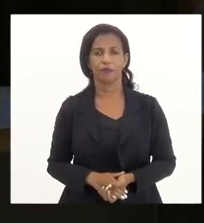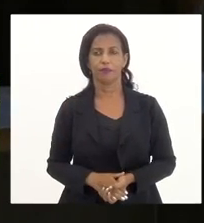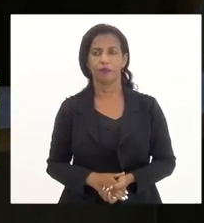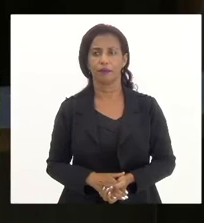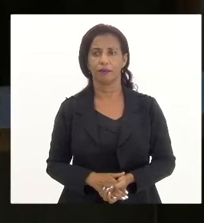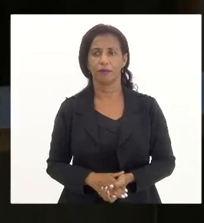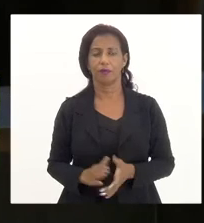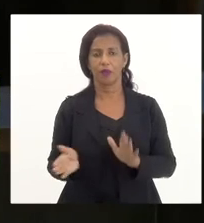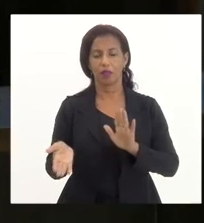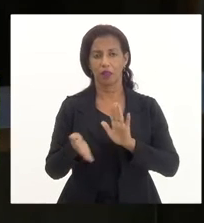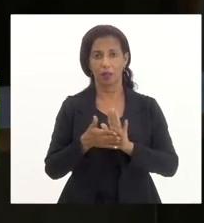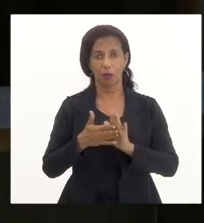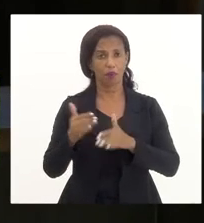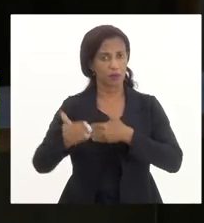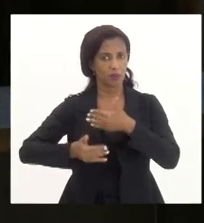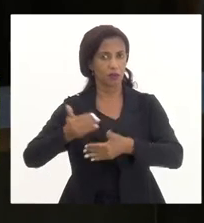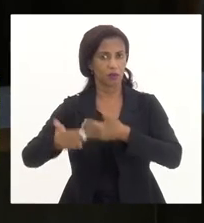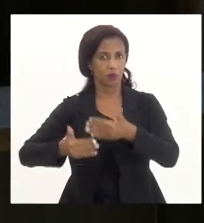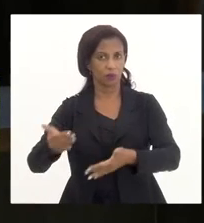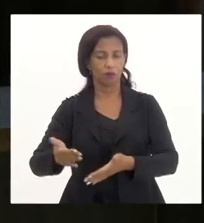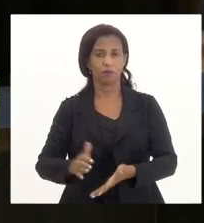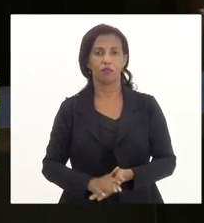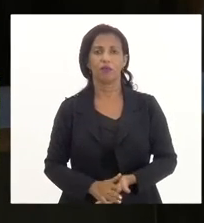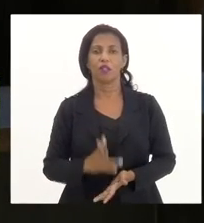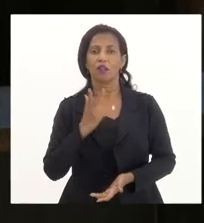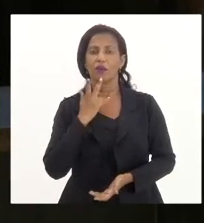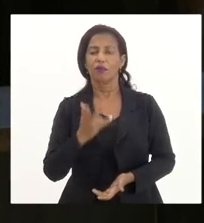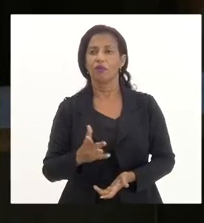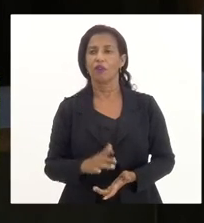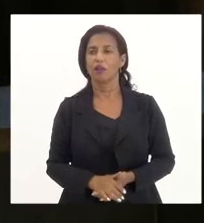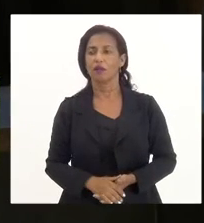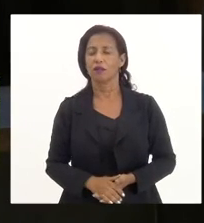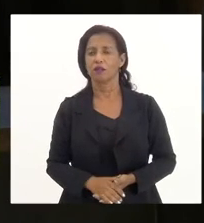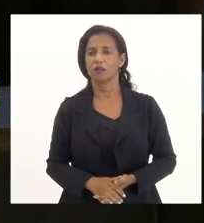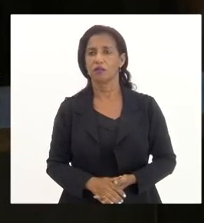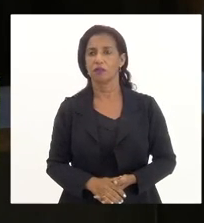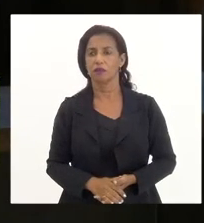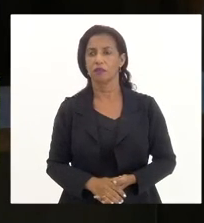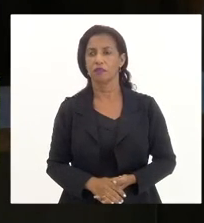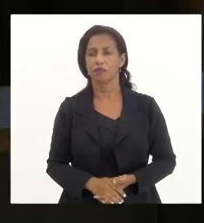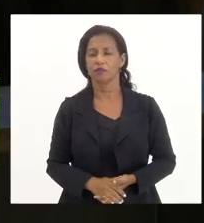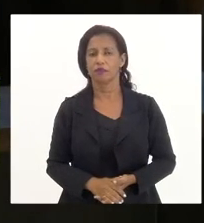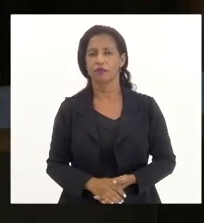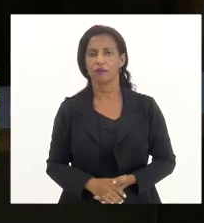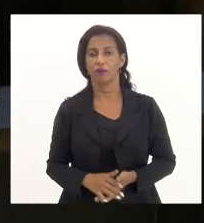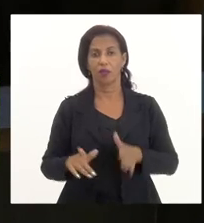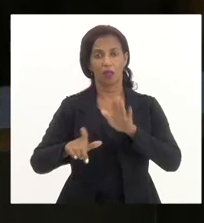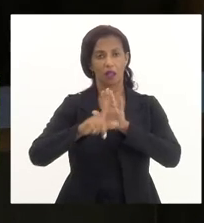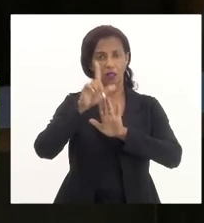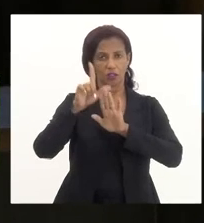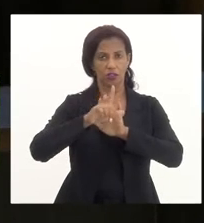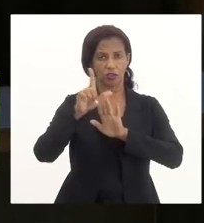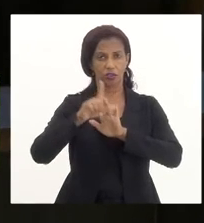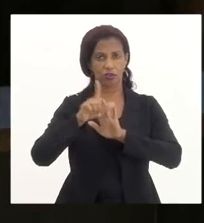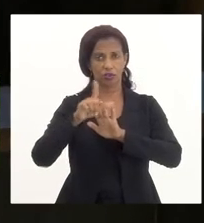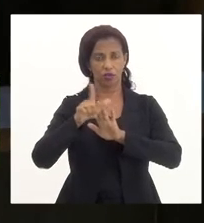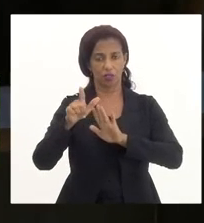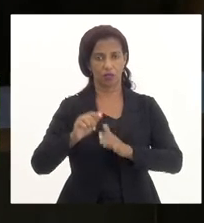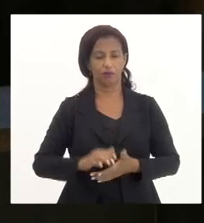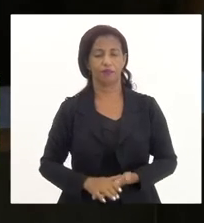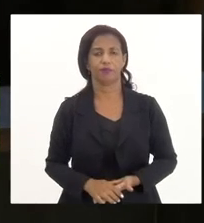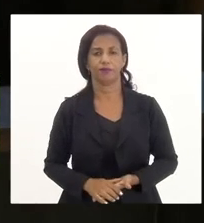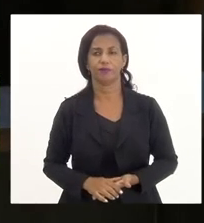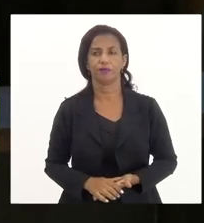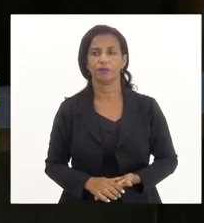na prova Você conhece aqui fala que é a legislação esparsa